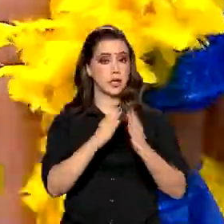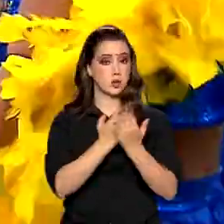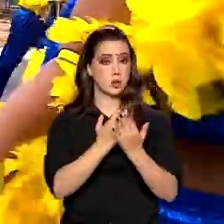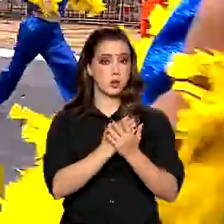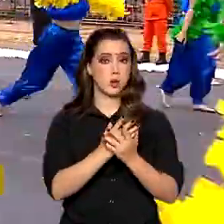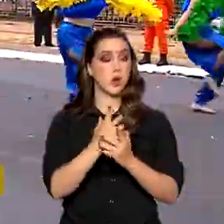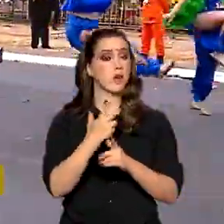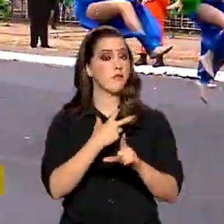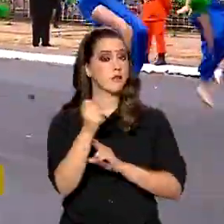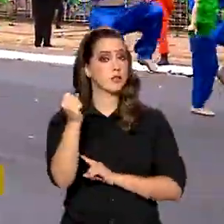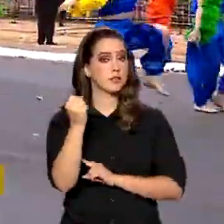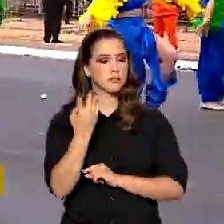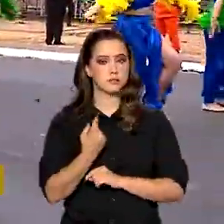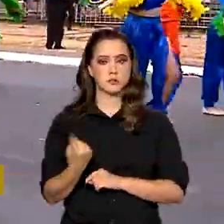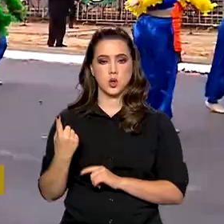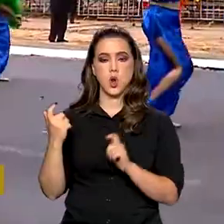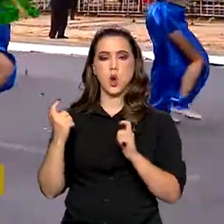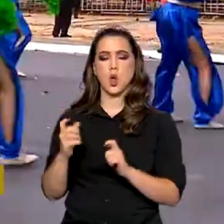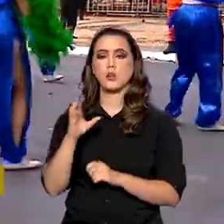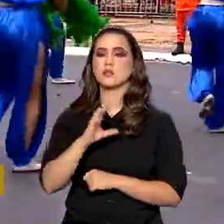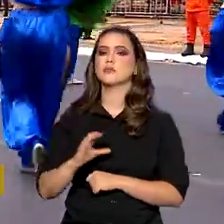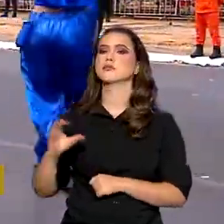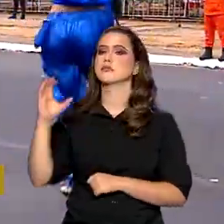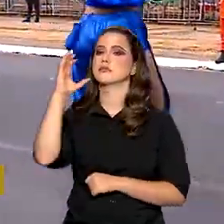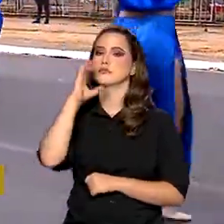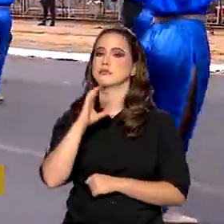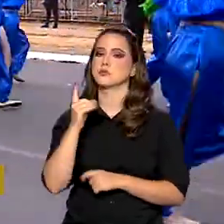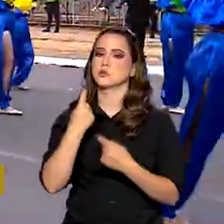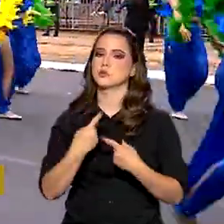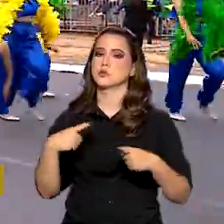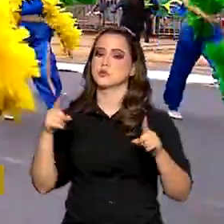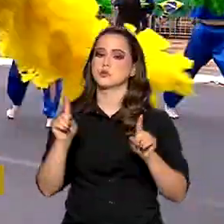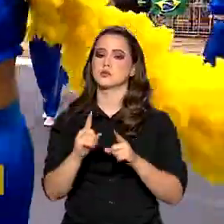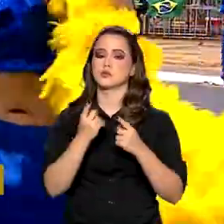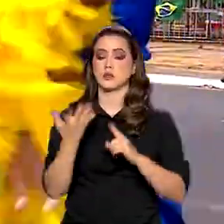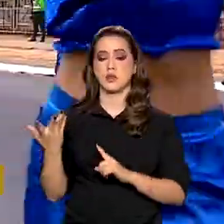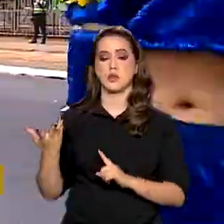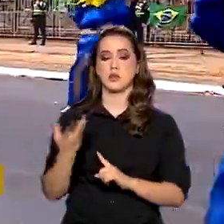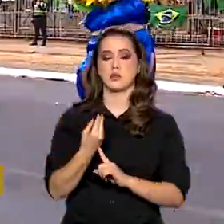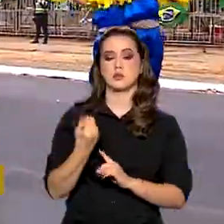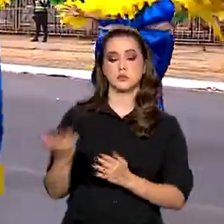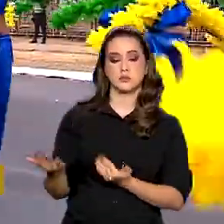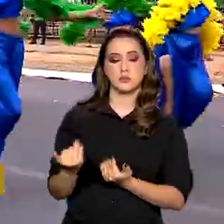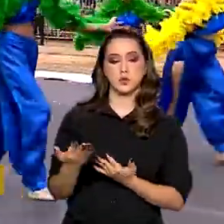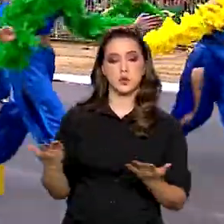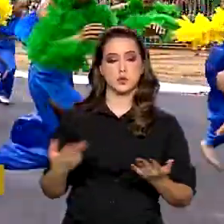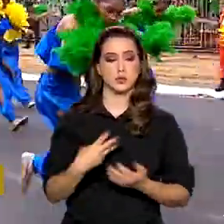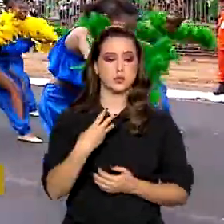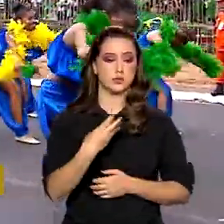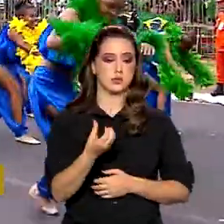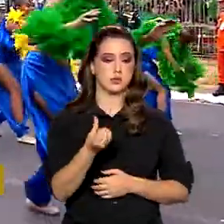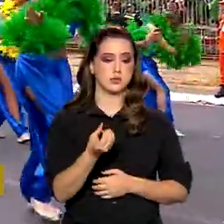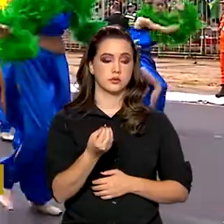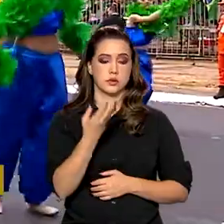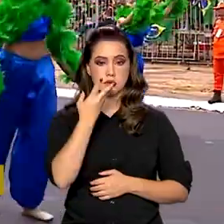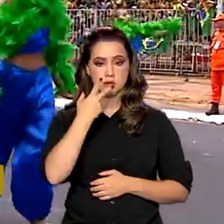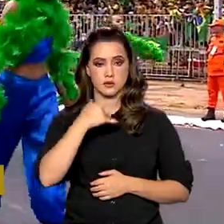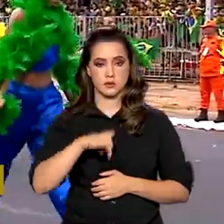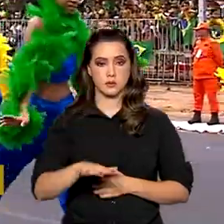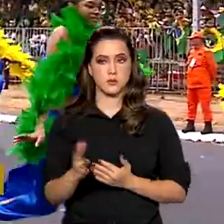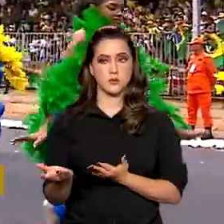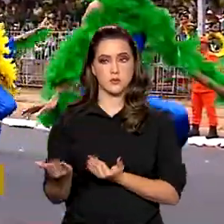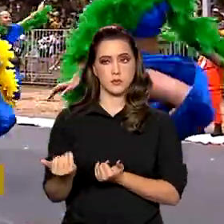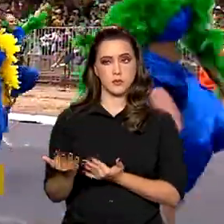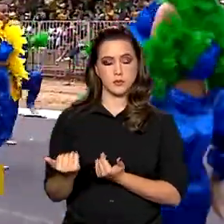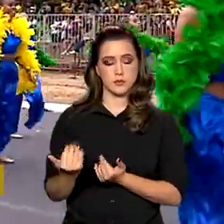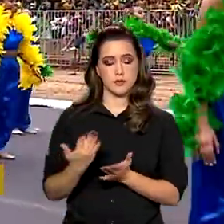ambos localizados em Ceilândia. O projeto musical Arte Jovem atende hoje cerca de 360 crianças e